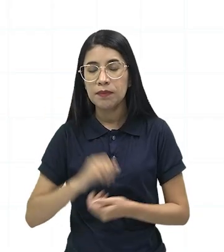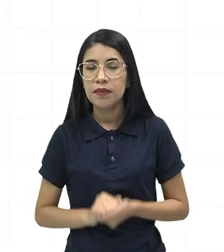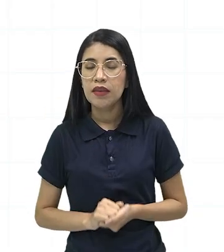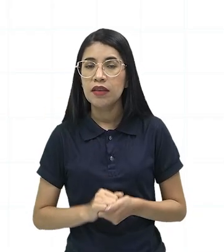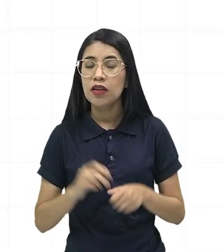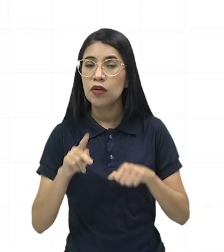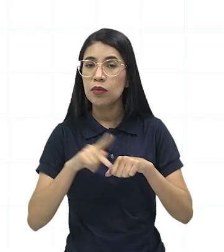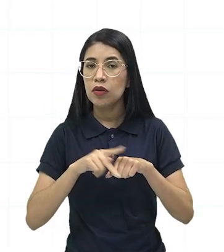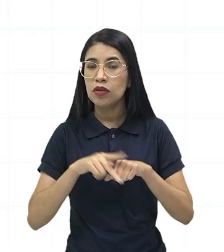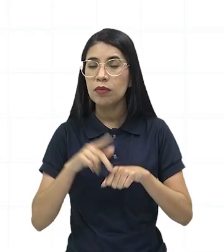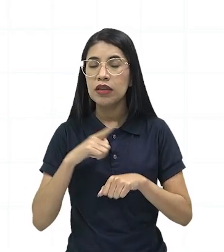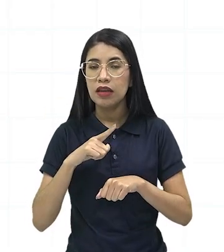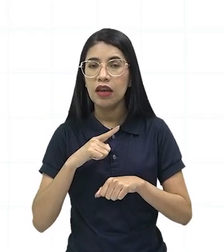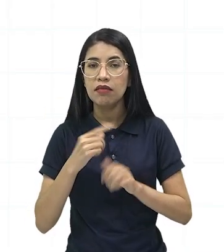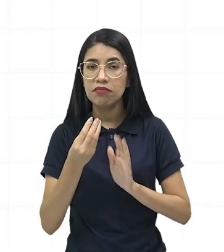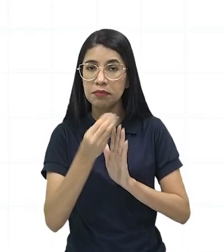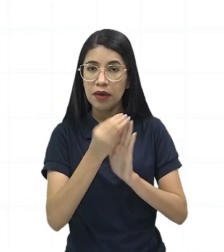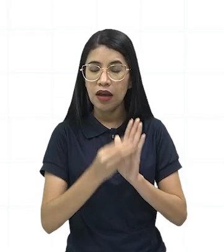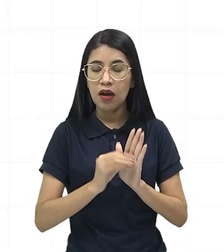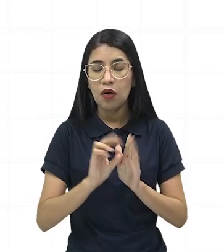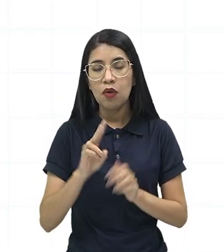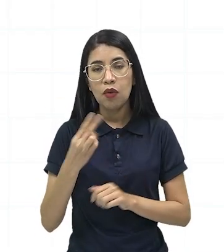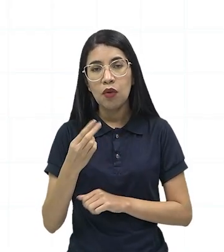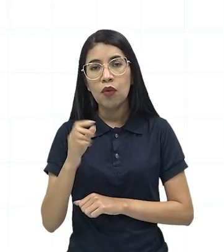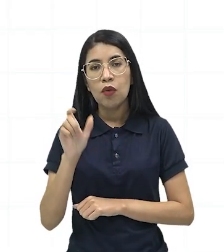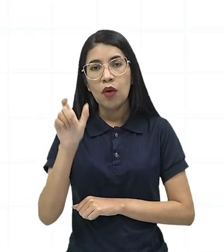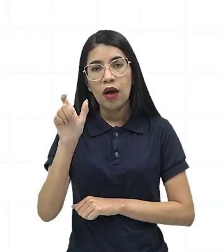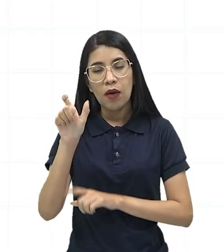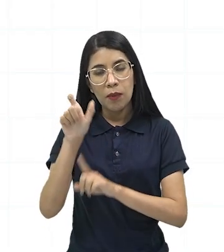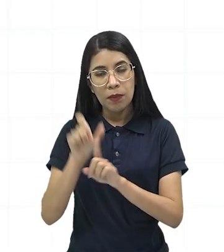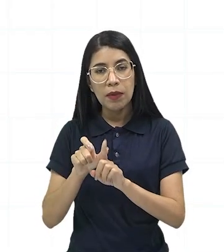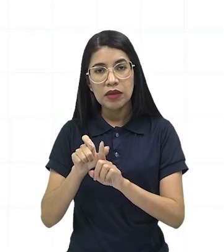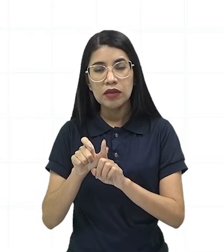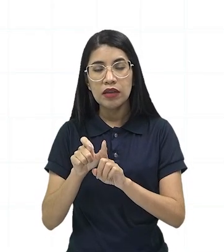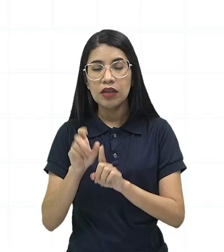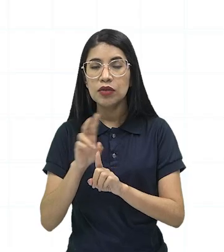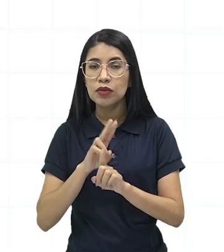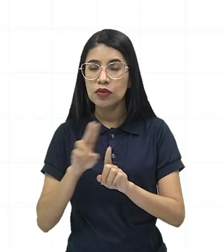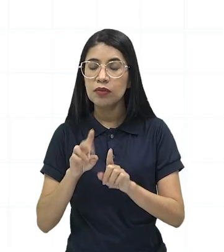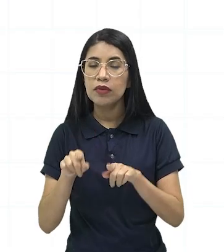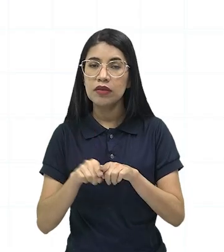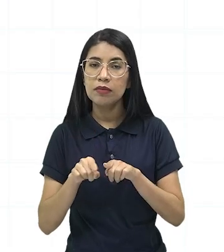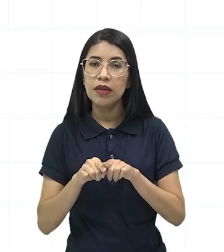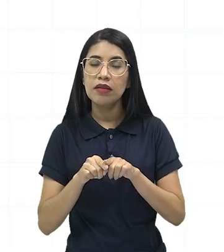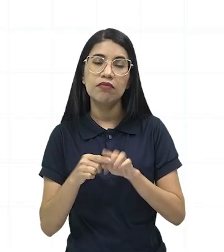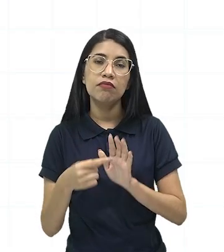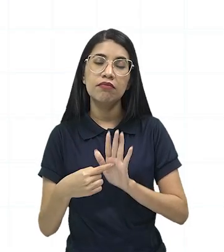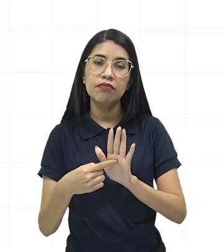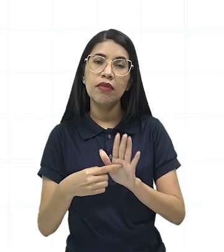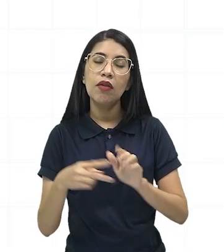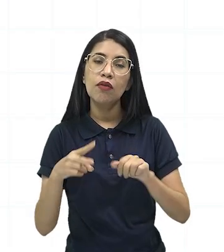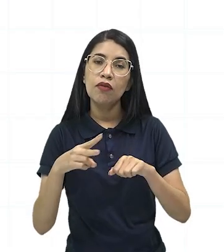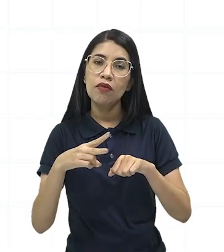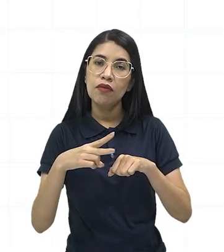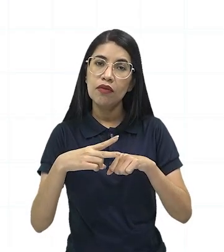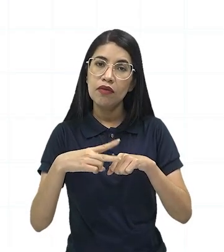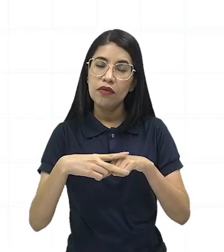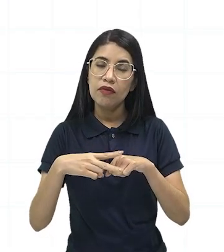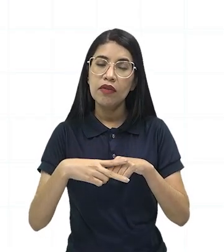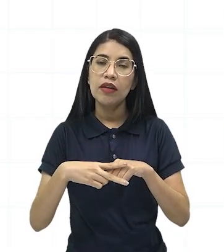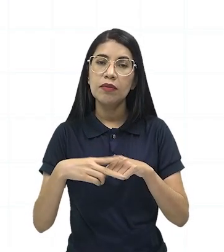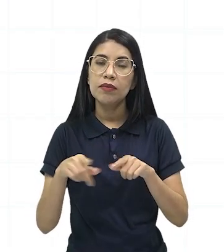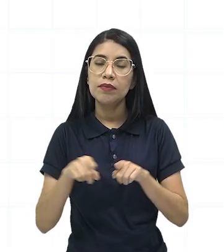ou o nome do próprio personagem vai estar no texto, ou então o verbo também vai estar na